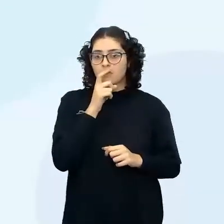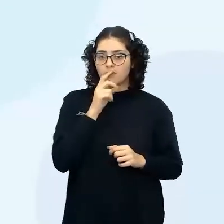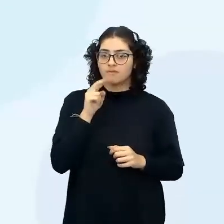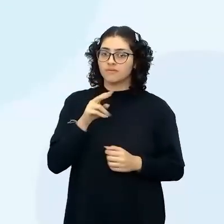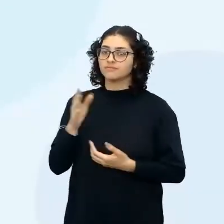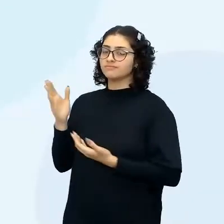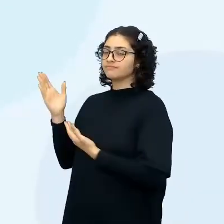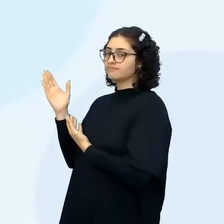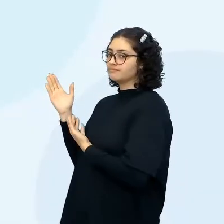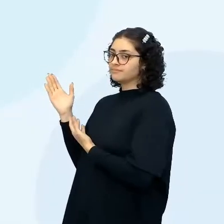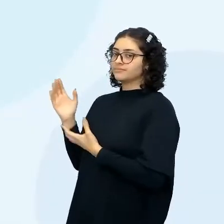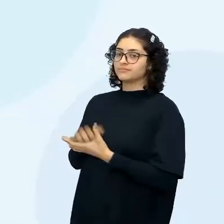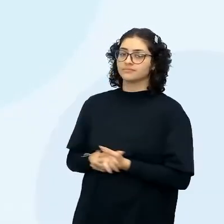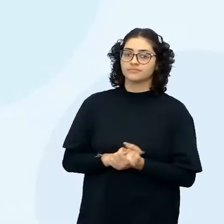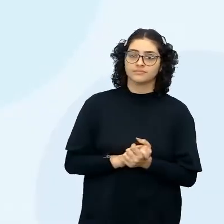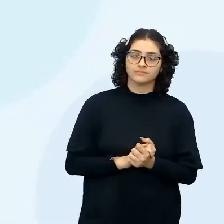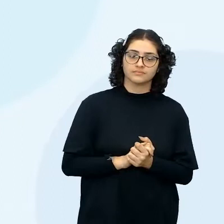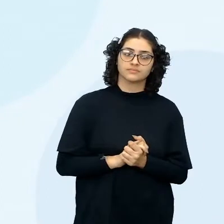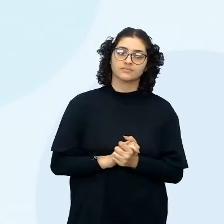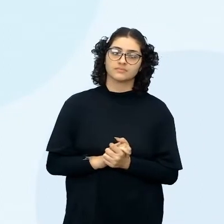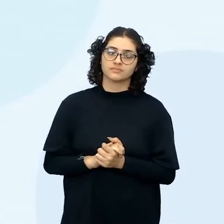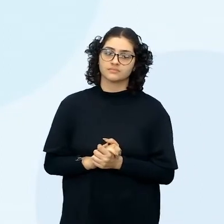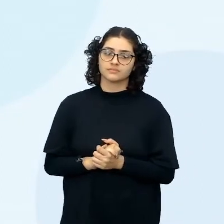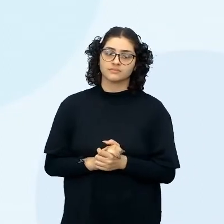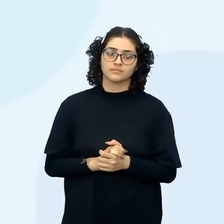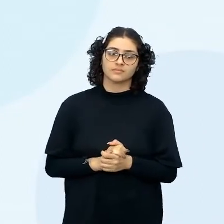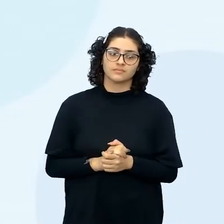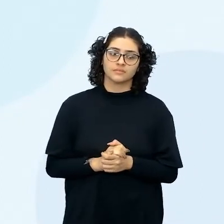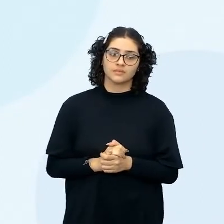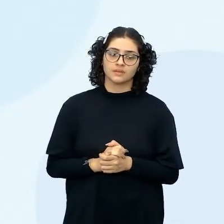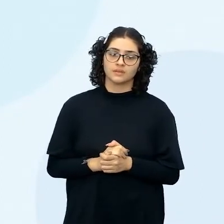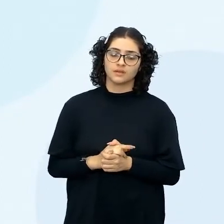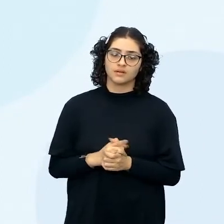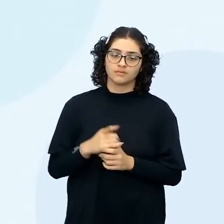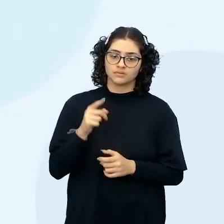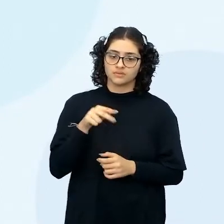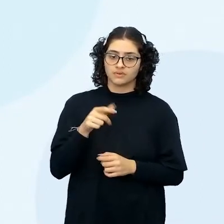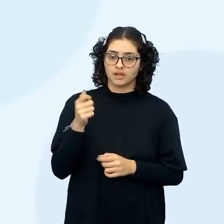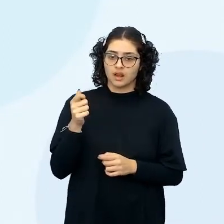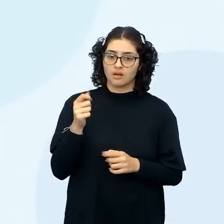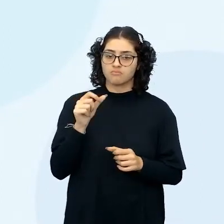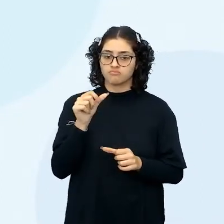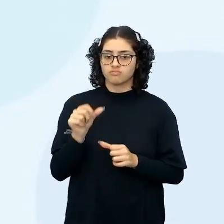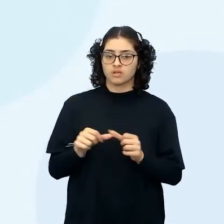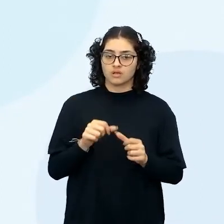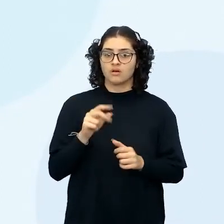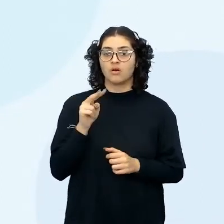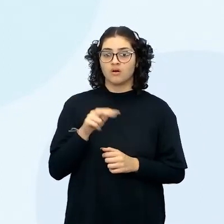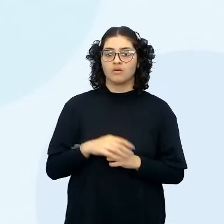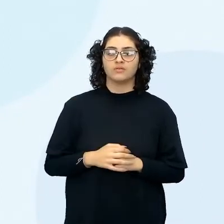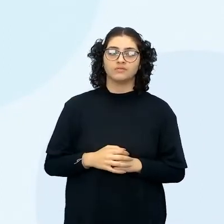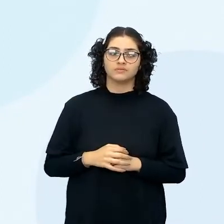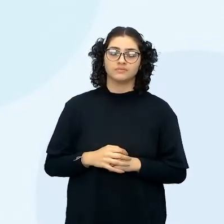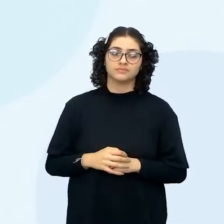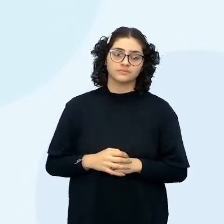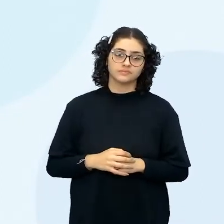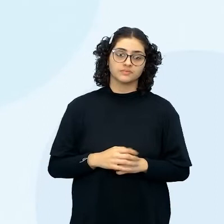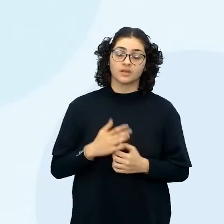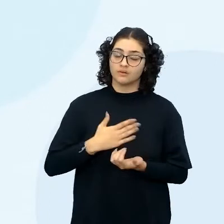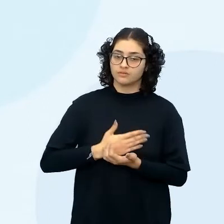mim, por favor. Muito bem. Então, aqui vou fazer a alteração aqui da minha caneta para ficar mais fácil. Então, olha só.